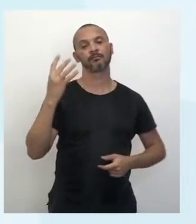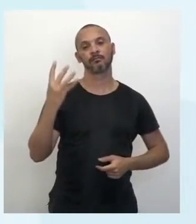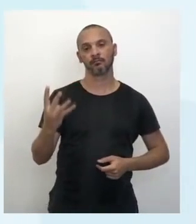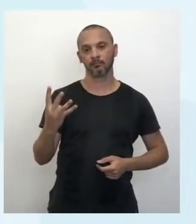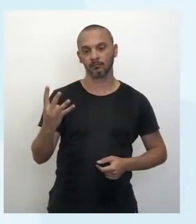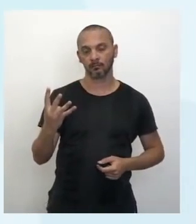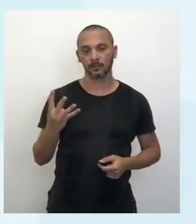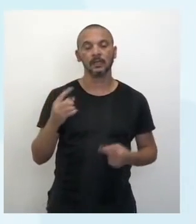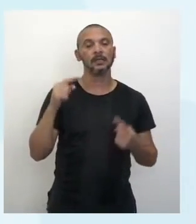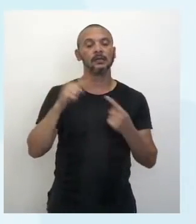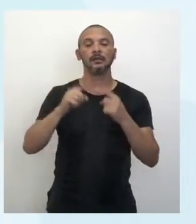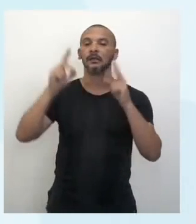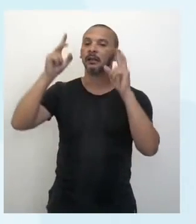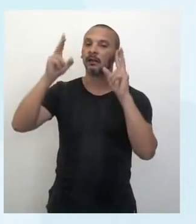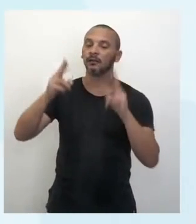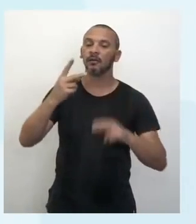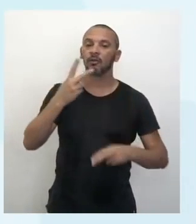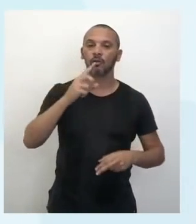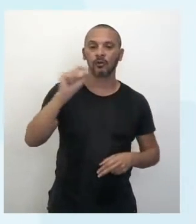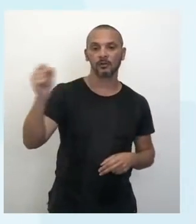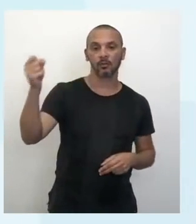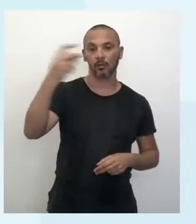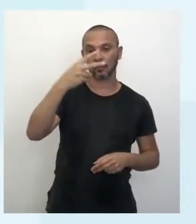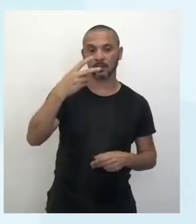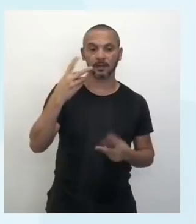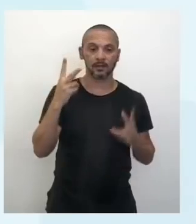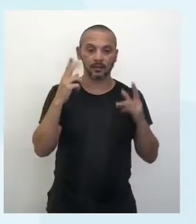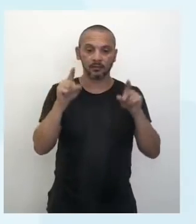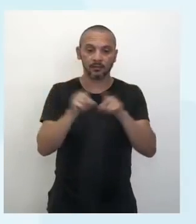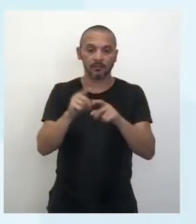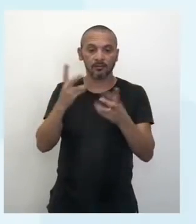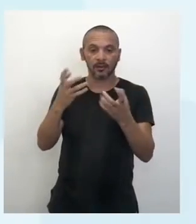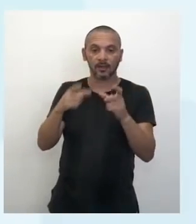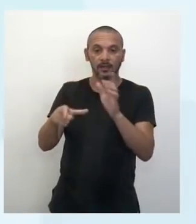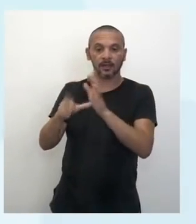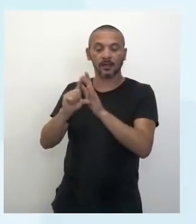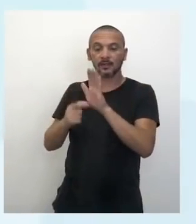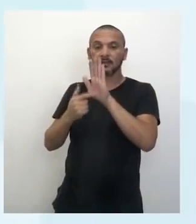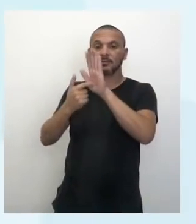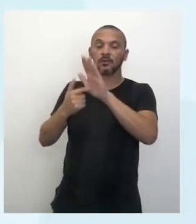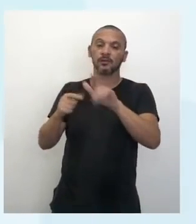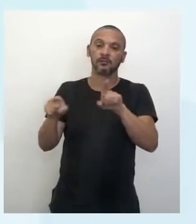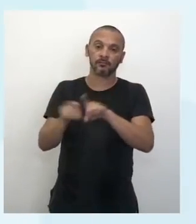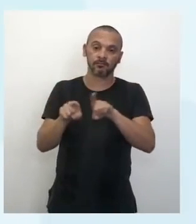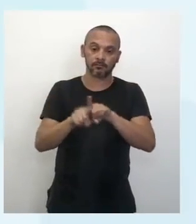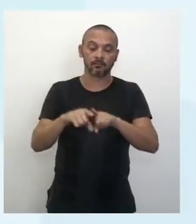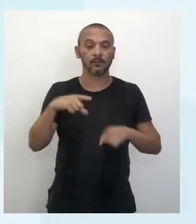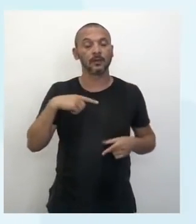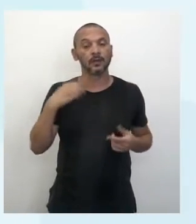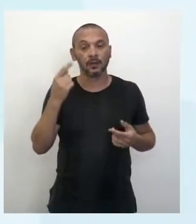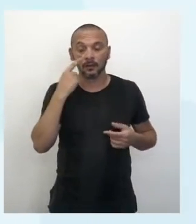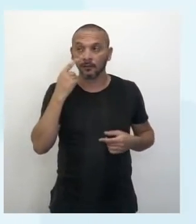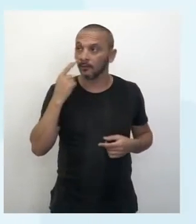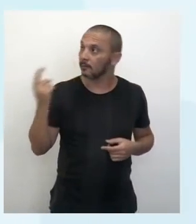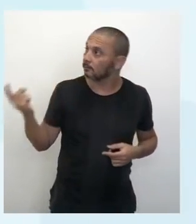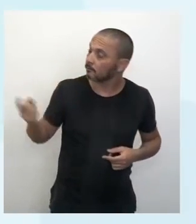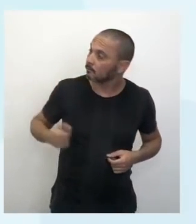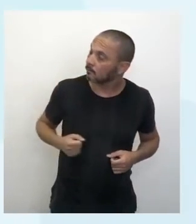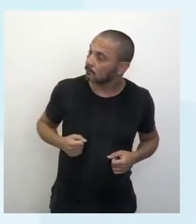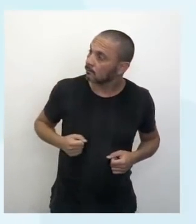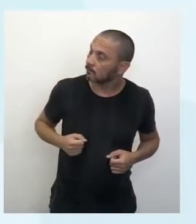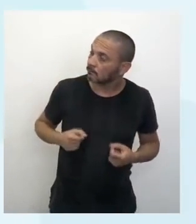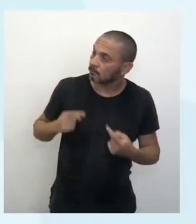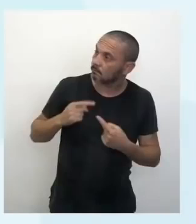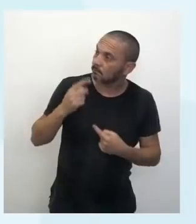4. Isso é a mesma coisa que 2 ao quadrado, como a gente queria demonstrar, tá certo? E aí, ó, razão entre os